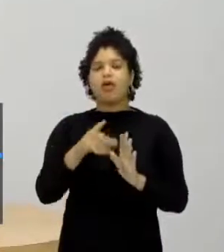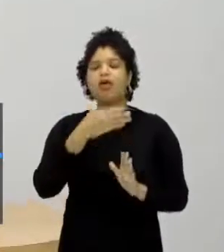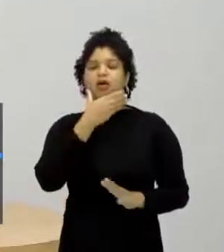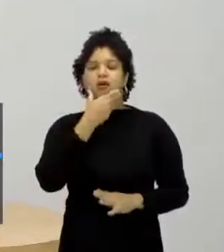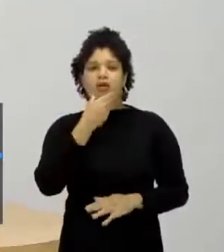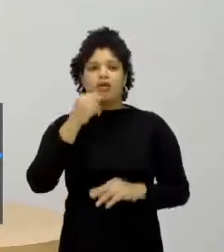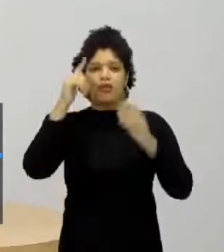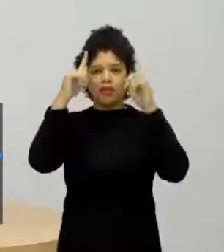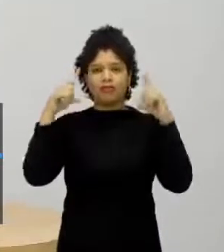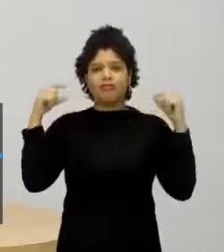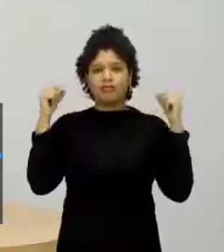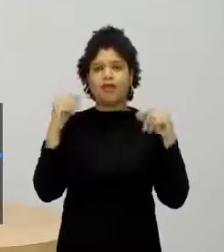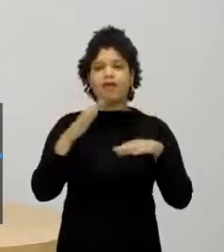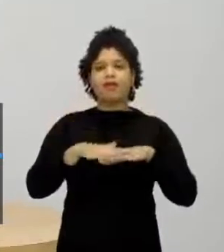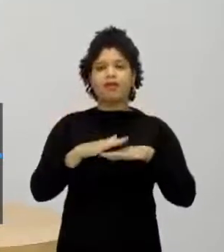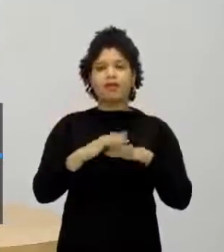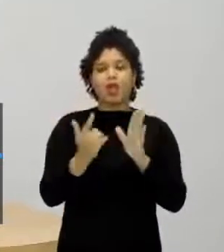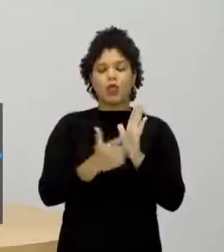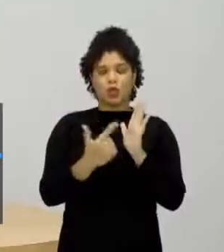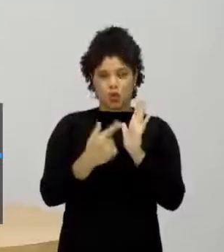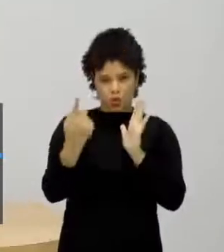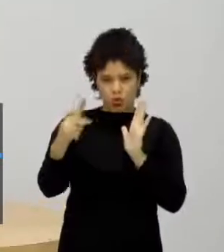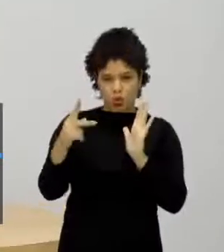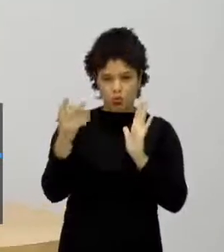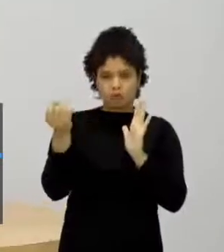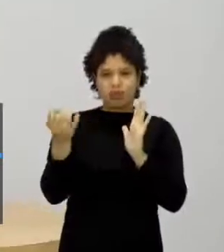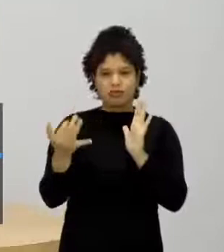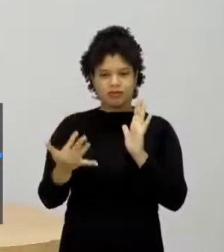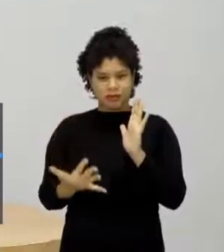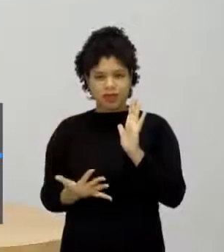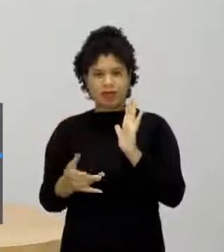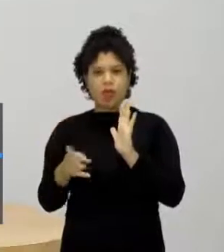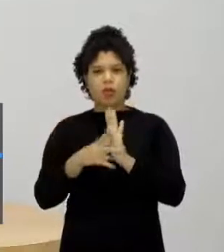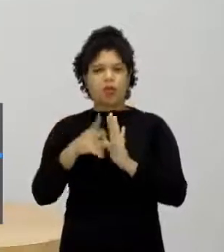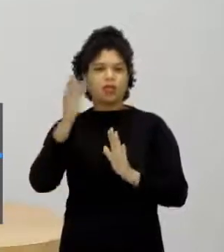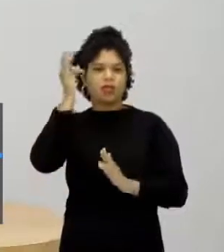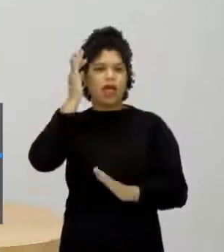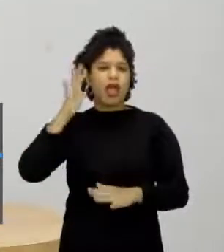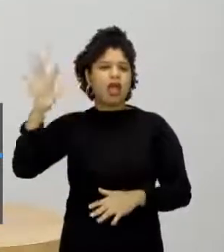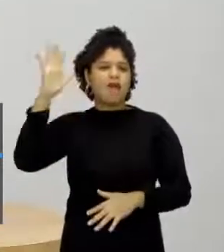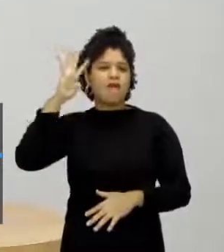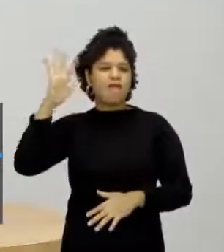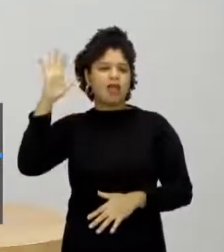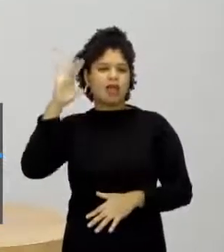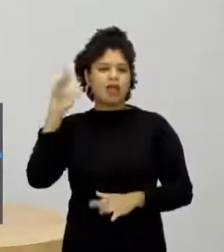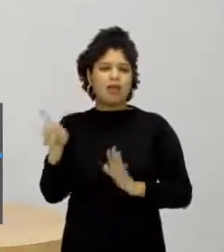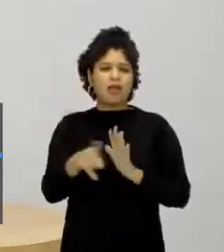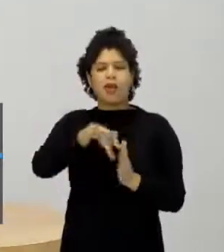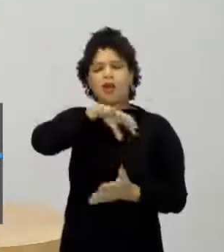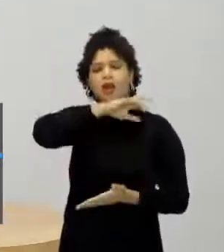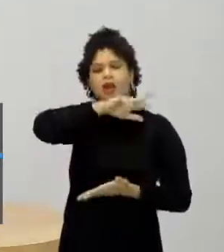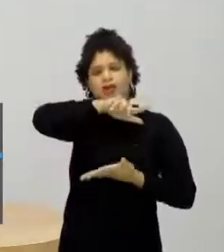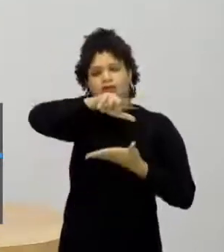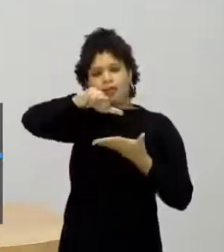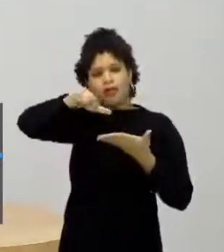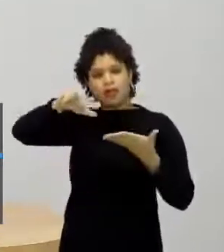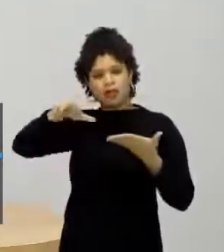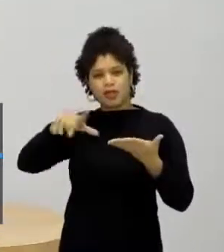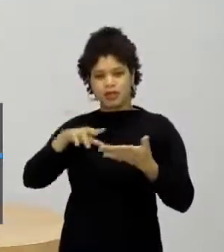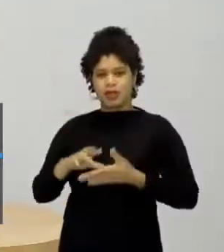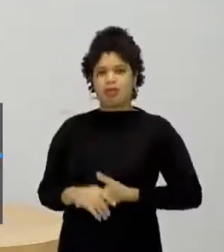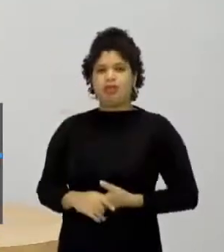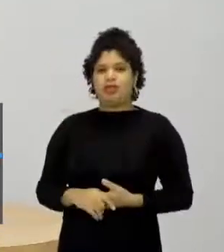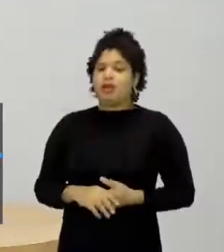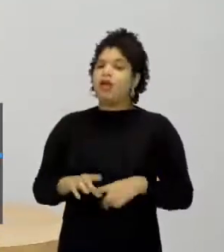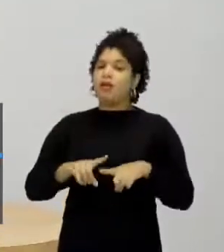desenvolveu aí no seu livro, quando ele falou a respeito lá da filosofia zoológica, no livro que ele publicou. Mas ele